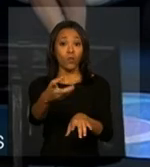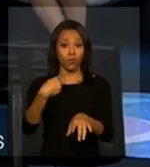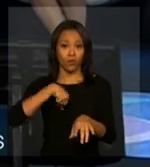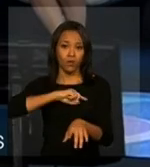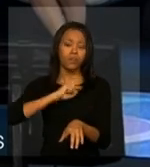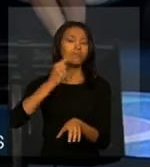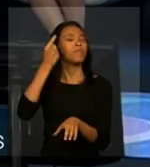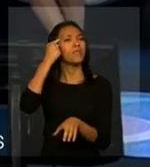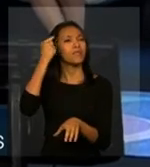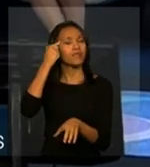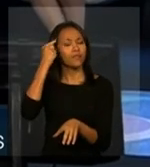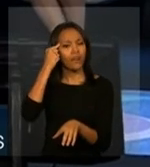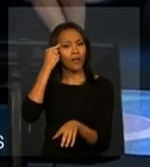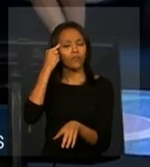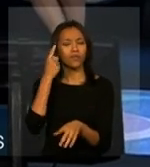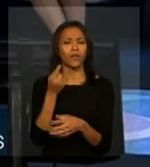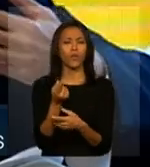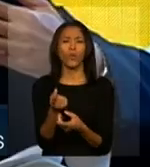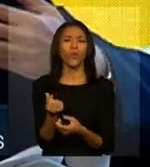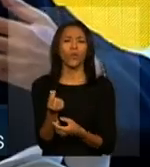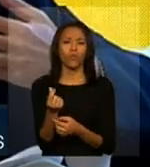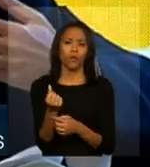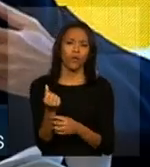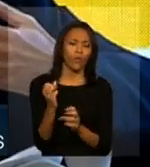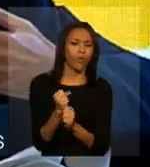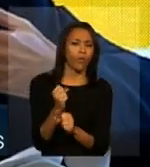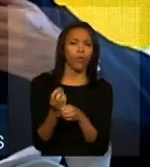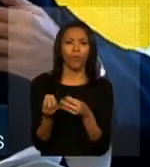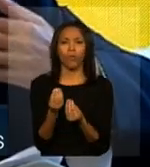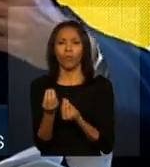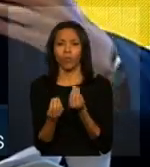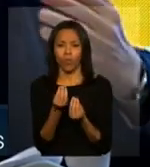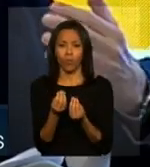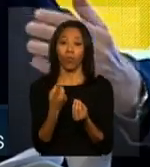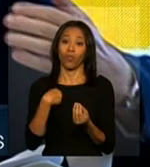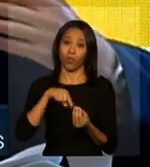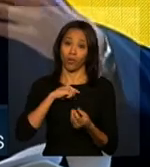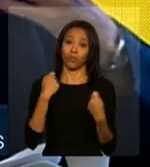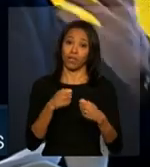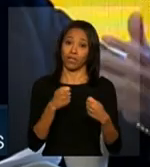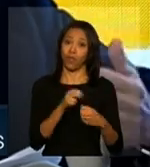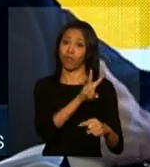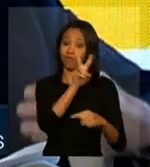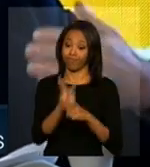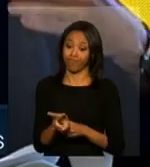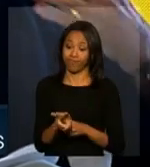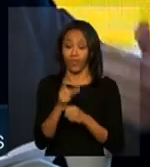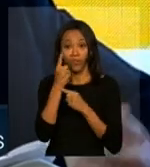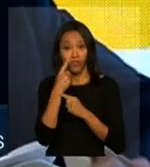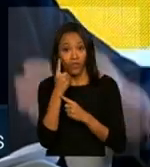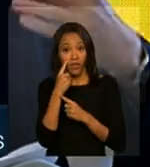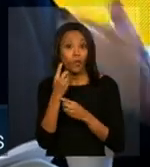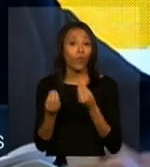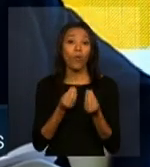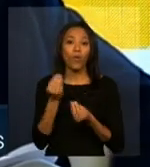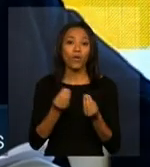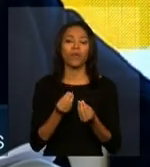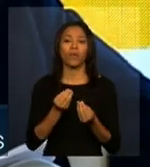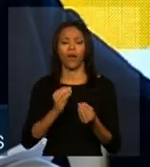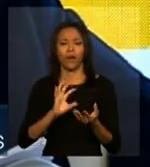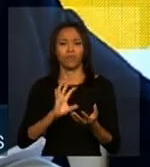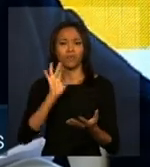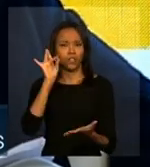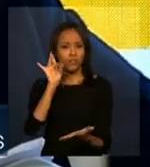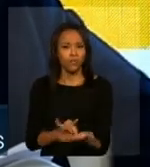em termos do orçamento, nós precisávamos estar, ao lado disso, olhando a capacidade de execução